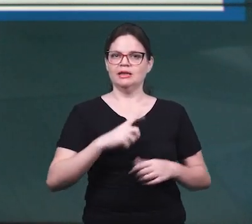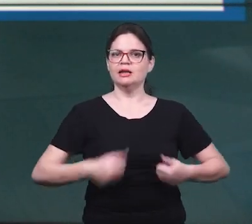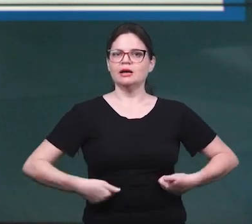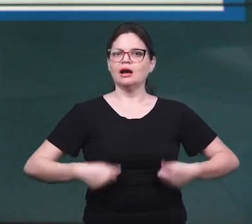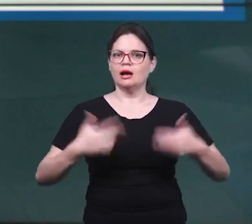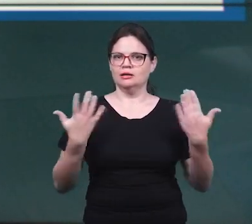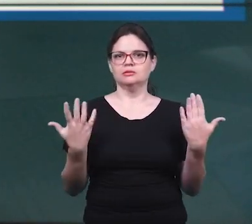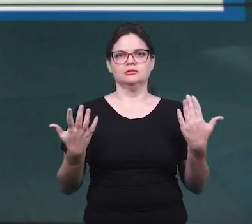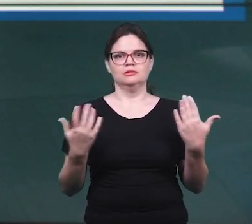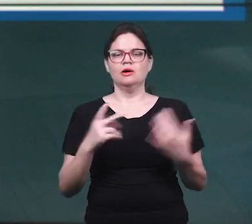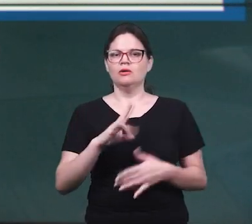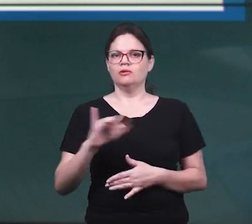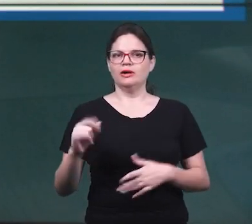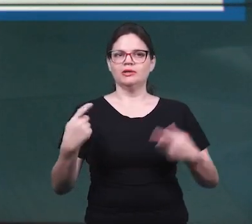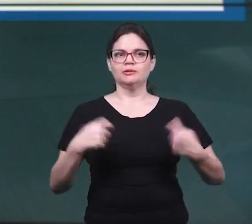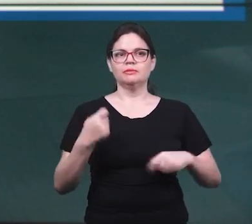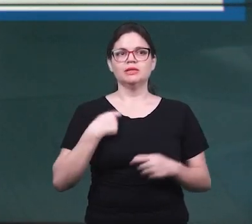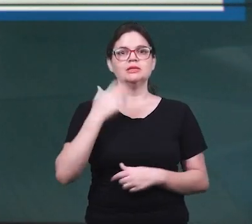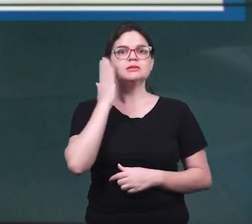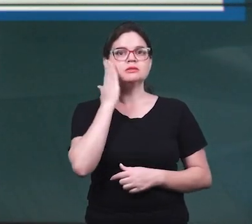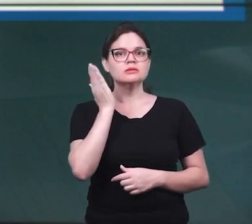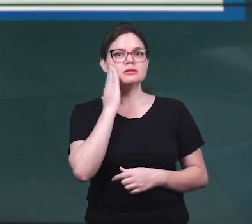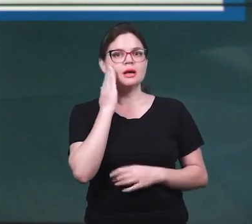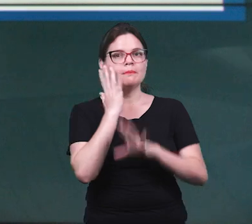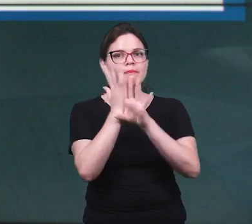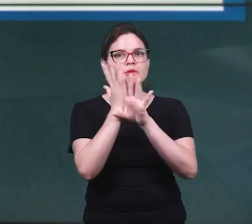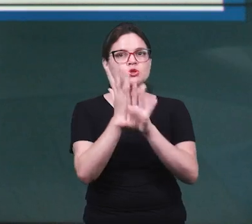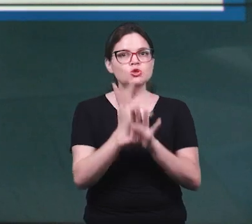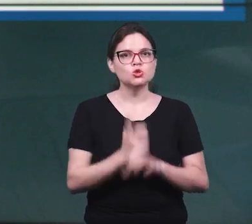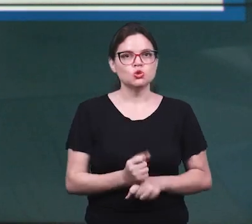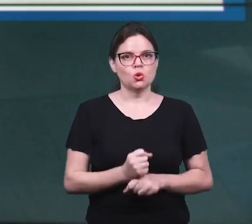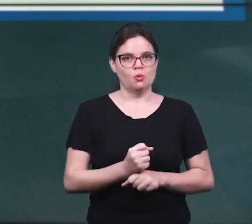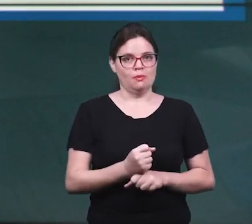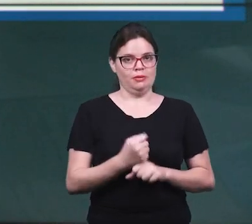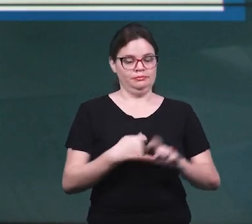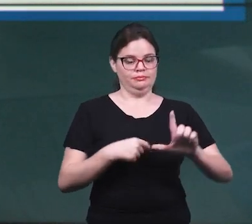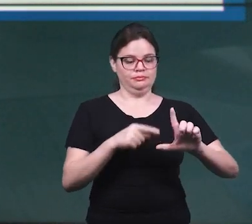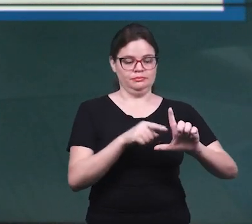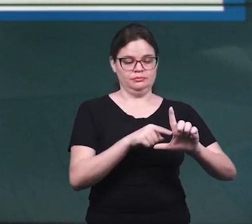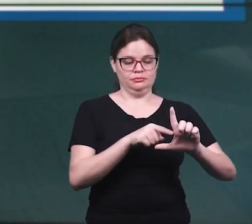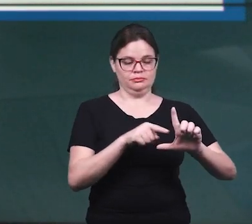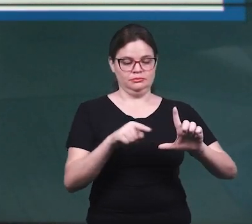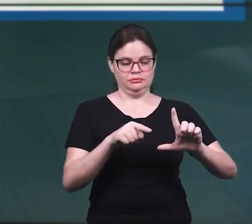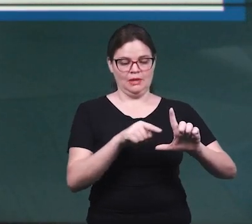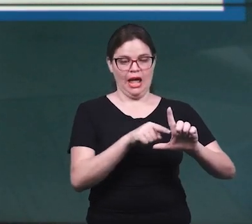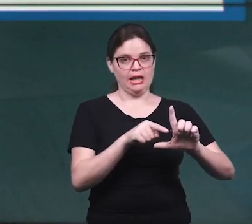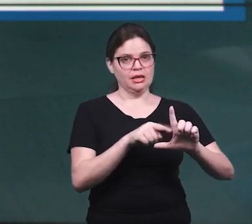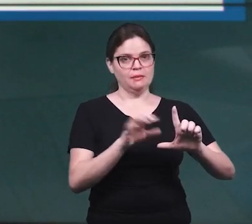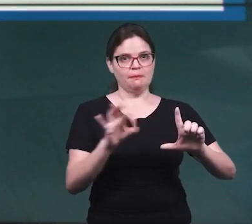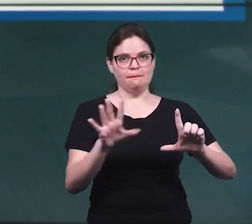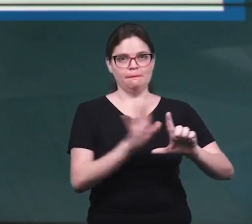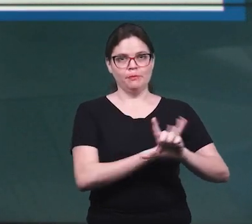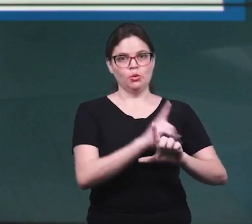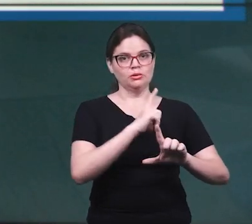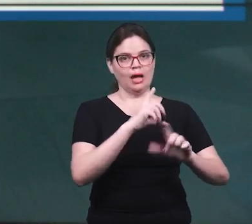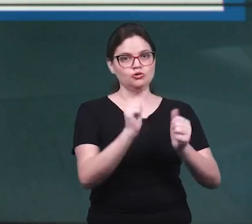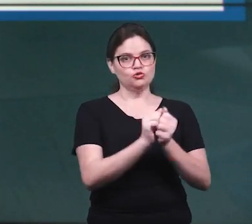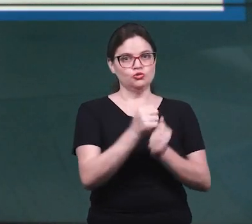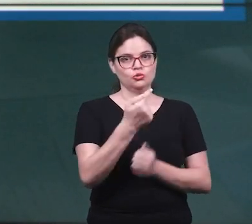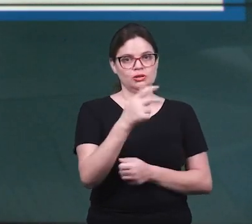eu preciso mensurar. Esse gasto que eu estou gerando, ele já vai partir daqui, porque o